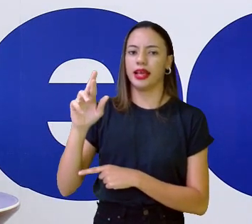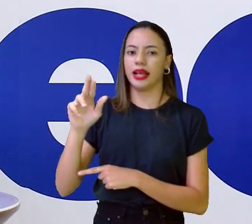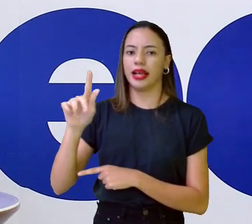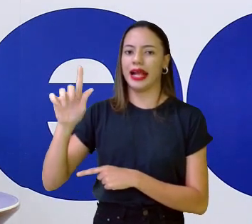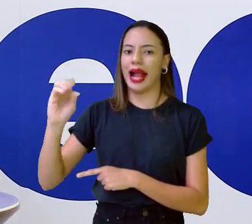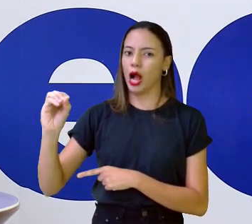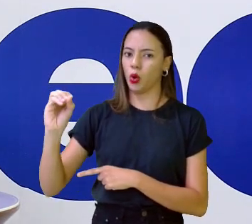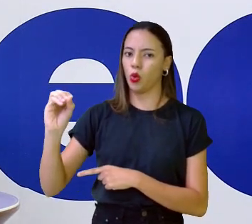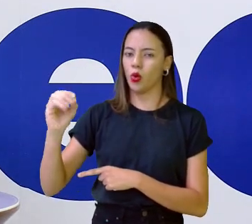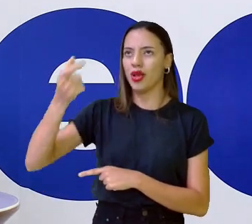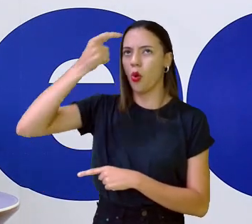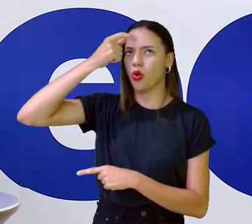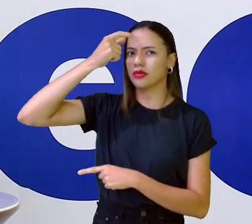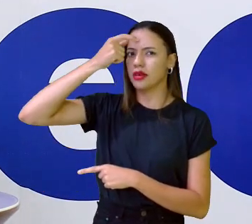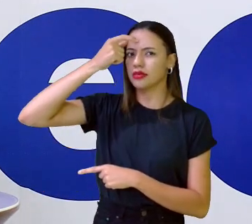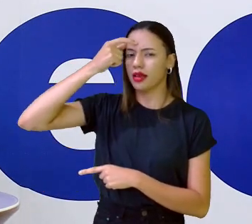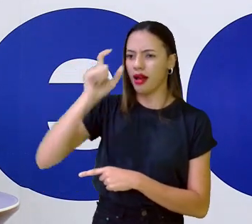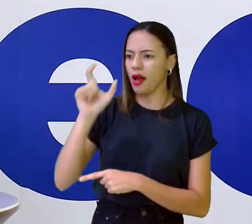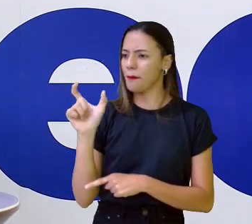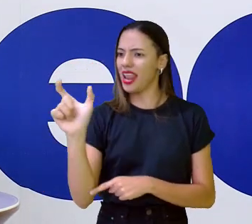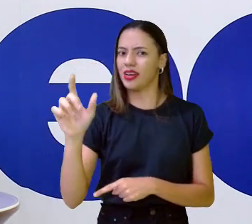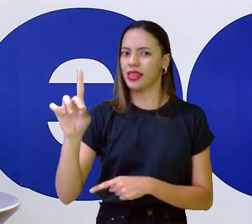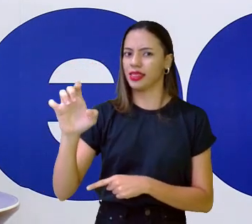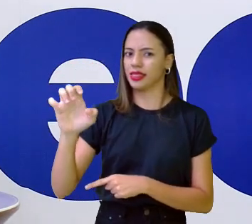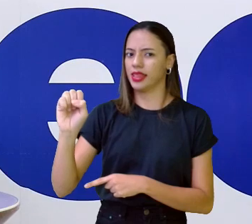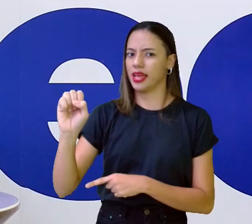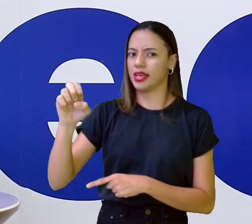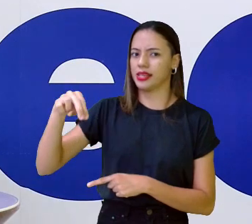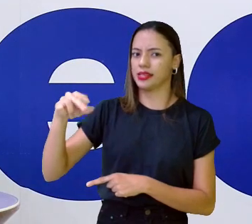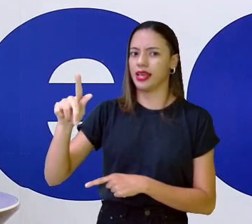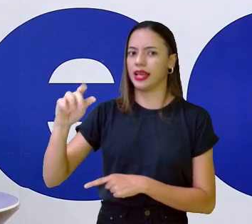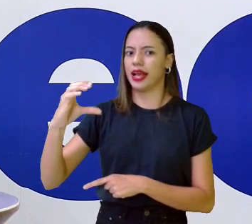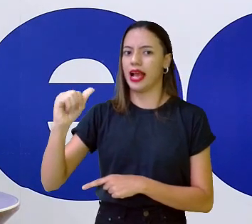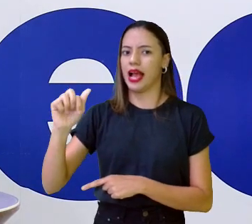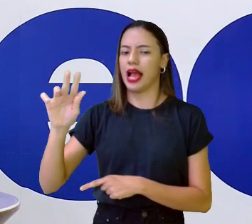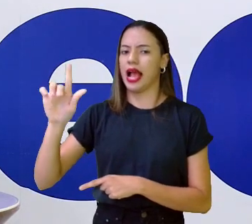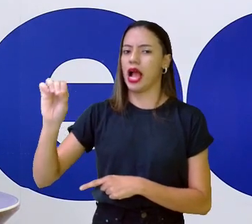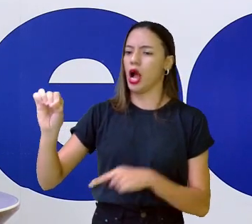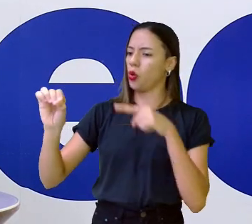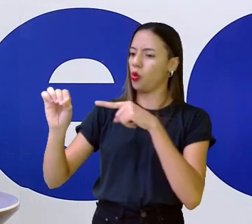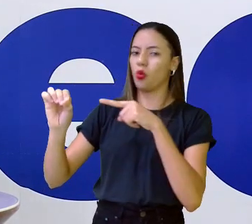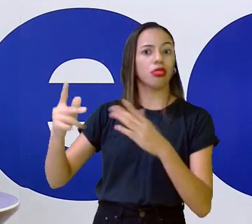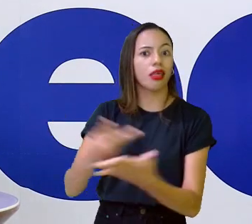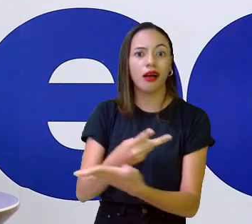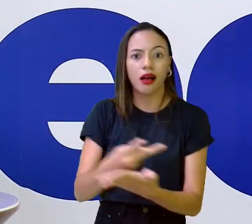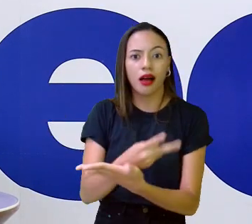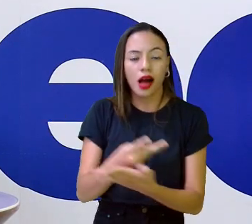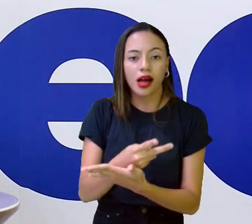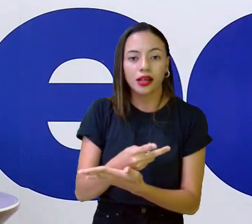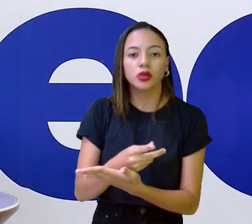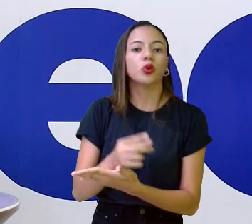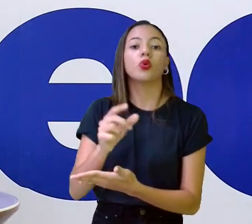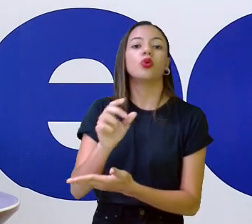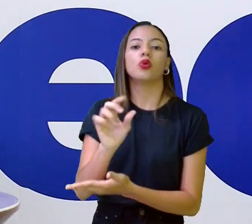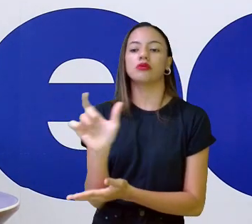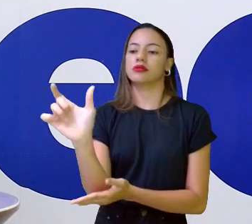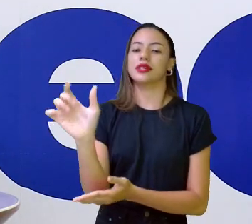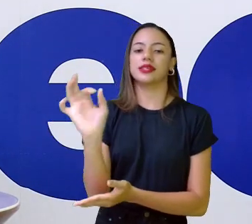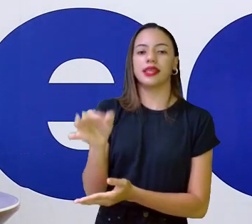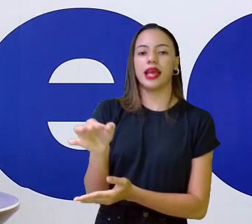desencargo. Você sabia que não é, pela norma padrão, desencargo? Mas sim descargo